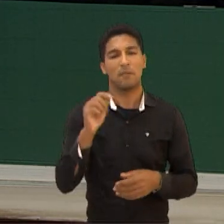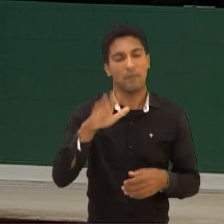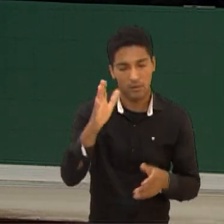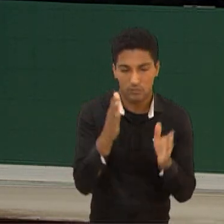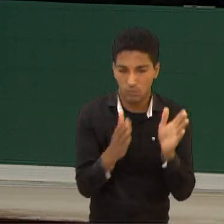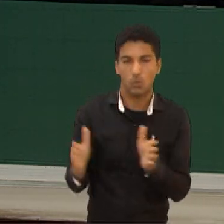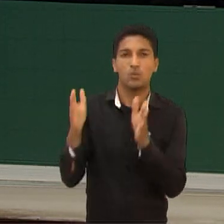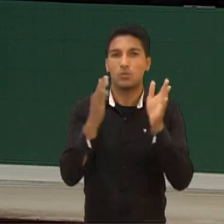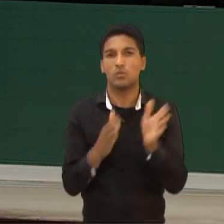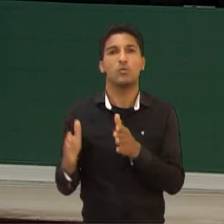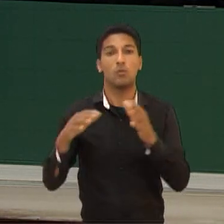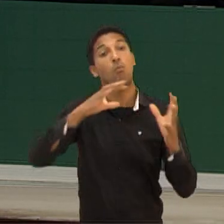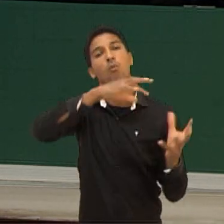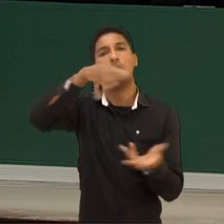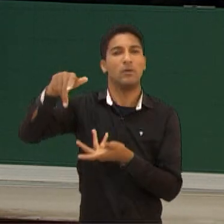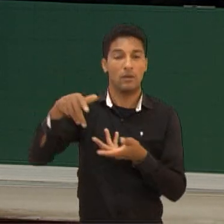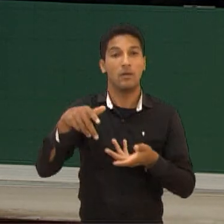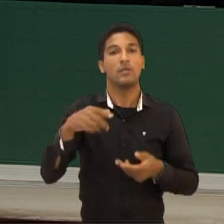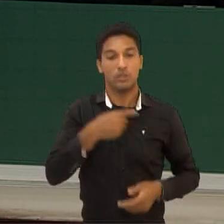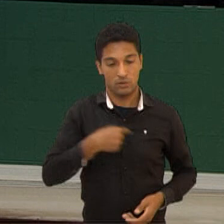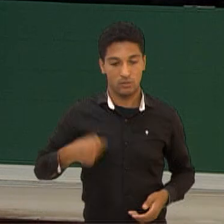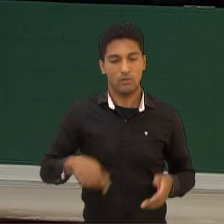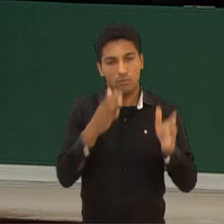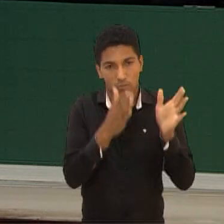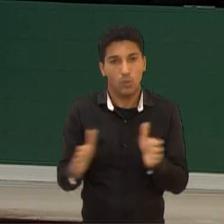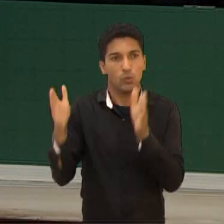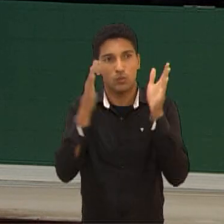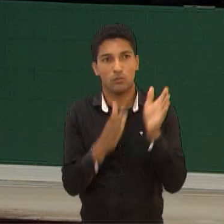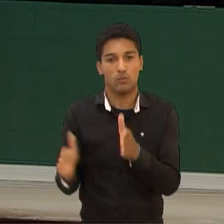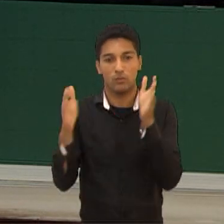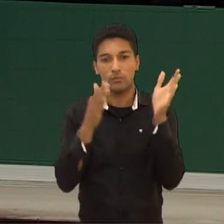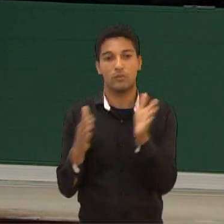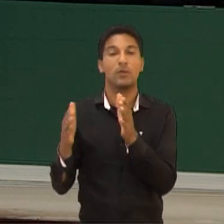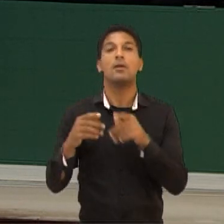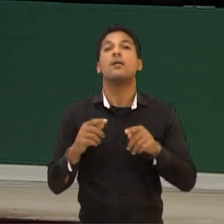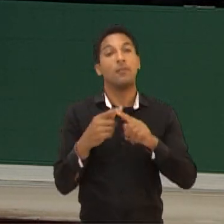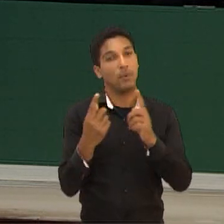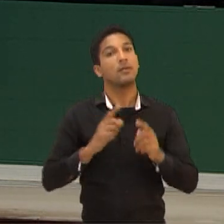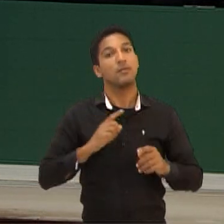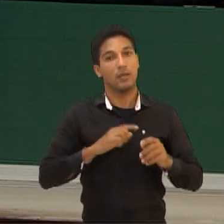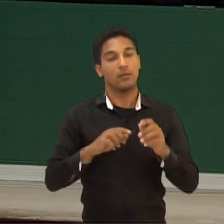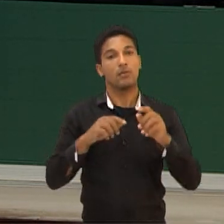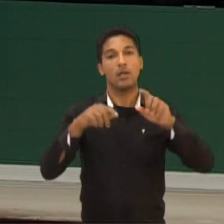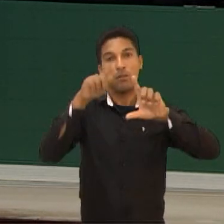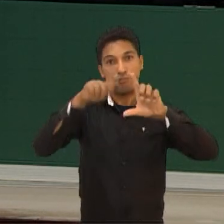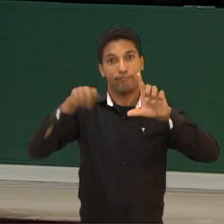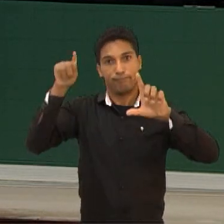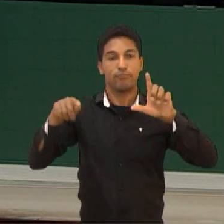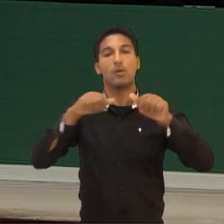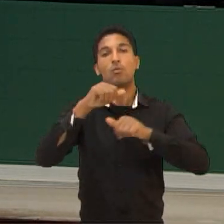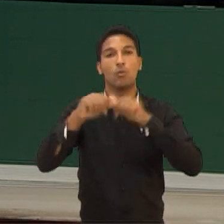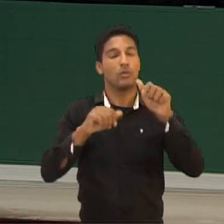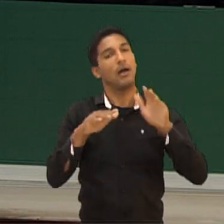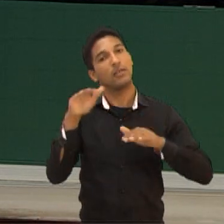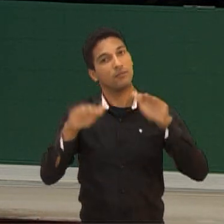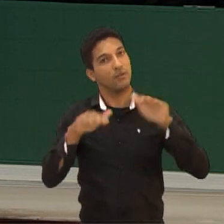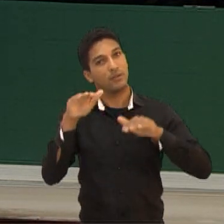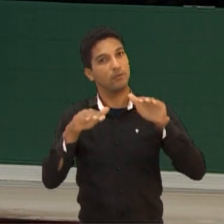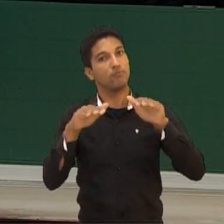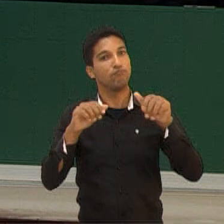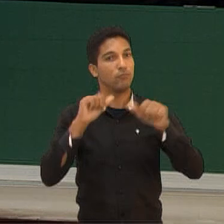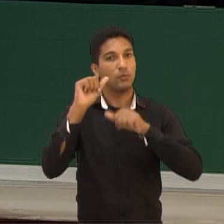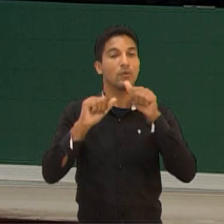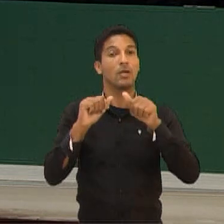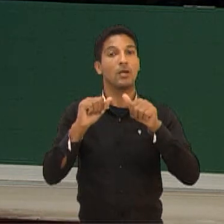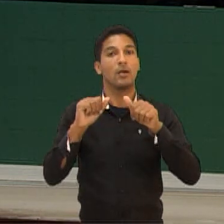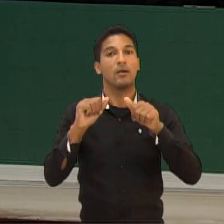mundial, ele muda constantemente. Vezes a China é o primeiro, o Brasil era o segundo, hoje já passou para